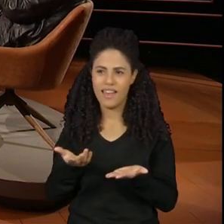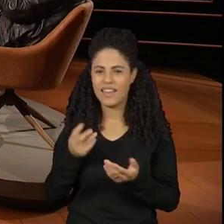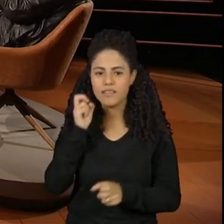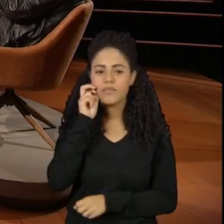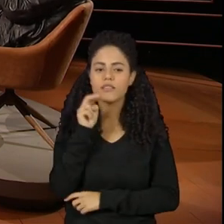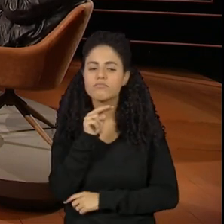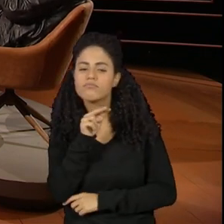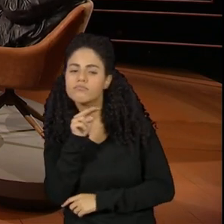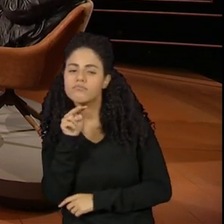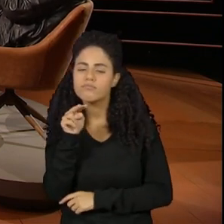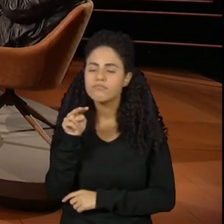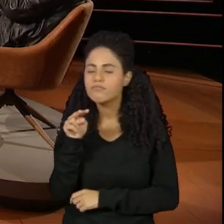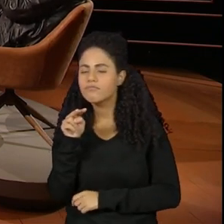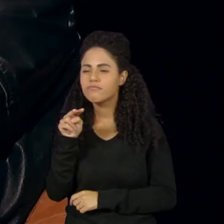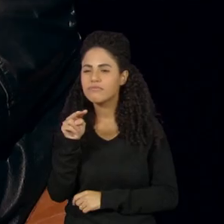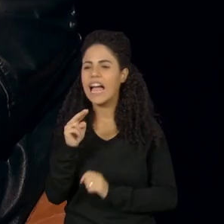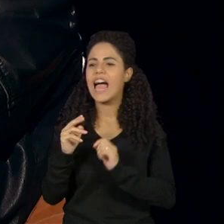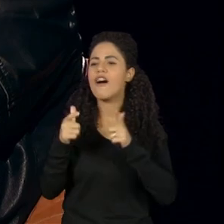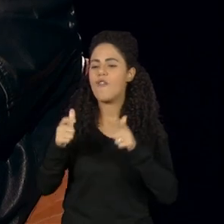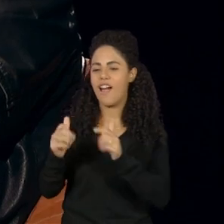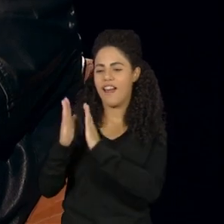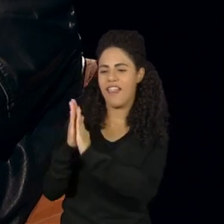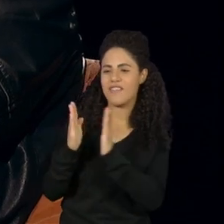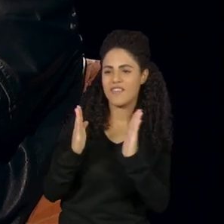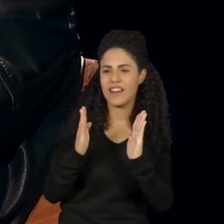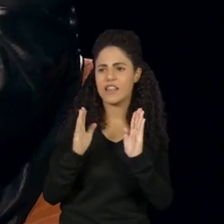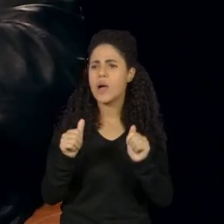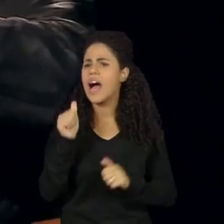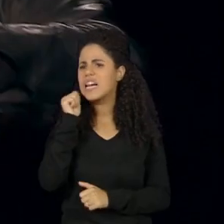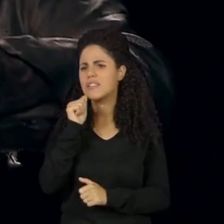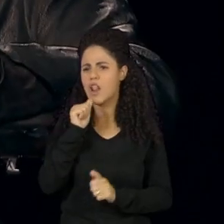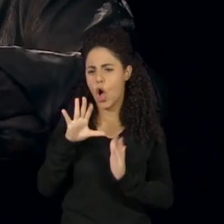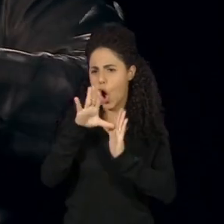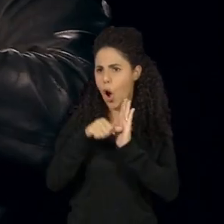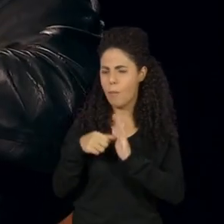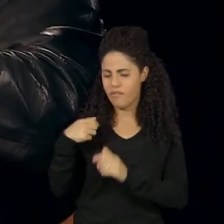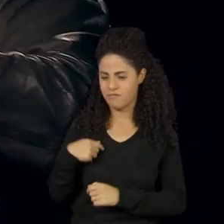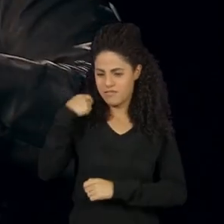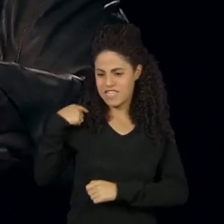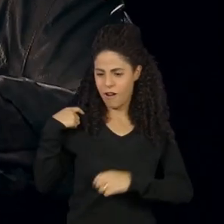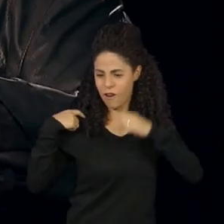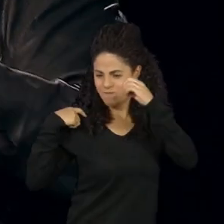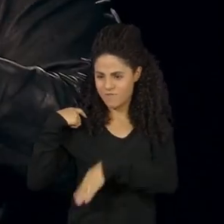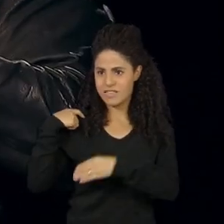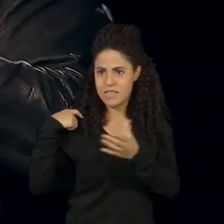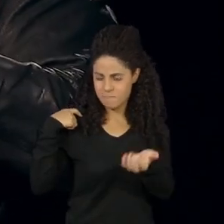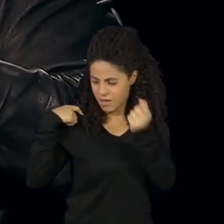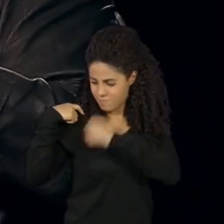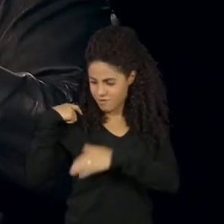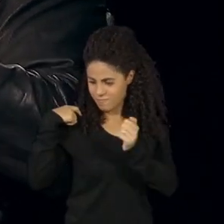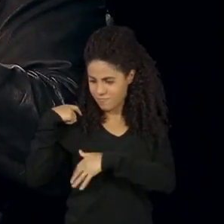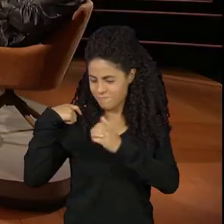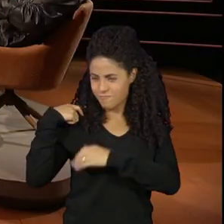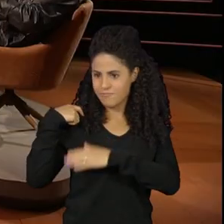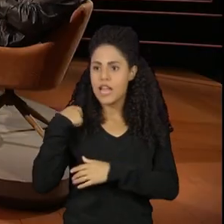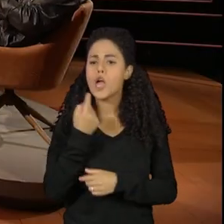avisado assim, quando a gente entrava na livraria. Agora as garotas não, as garotas entravam com sacola, né? Elas falavam assim, que livro você quer, Mário? Eu falava assim, eu quero tal, tal, tal. Elas roubavam.